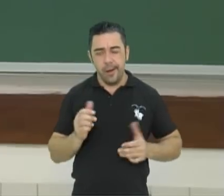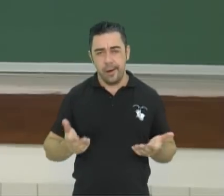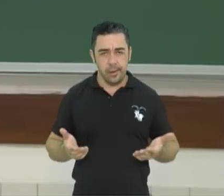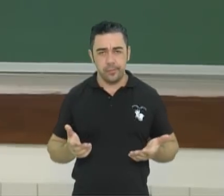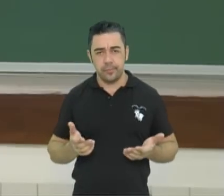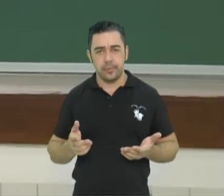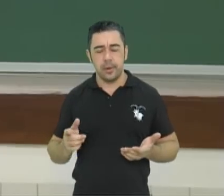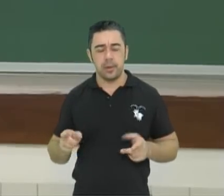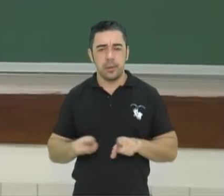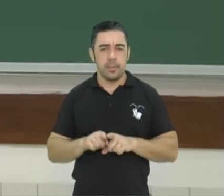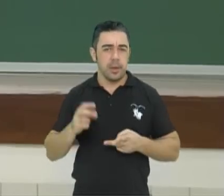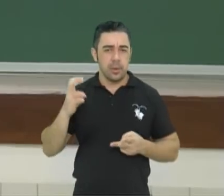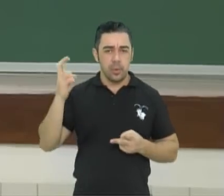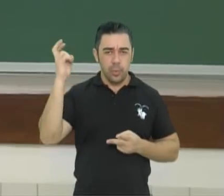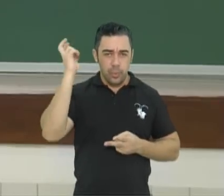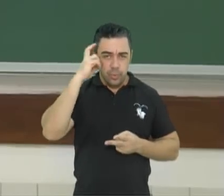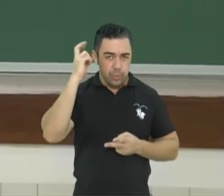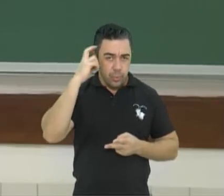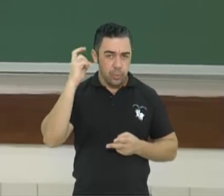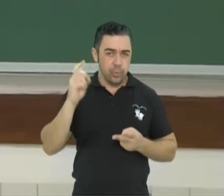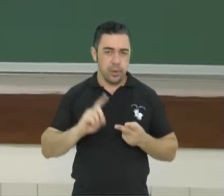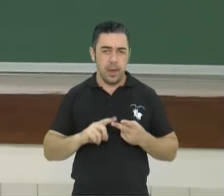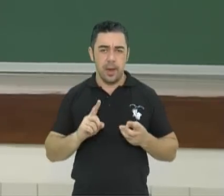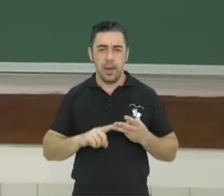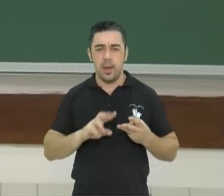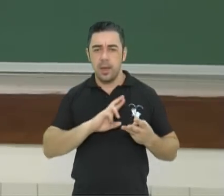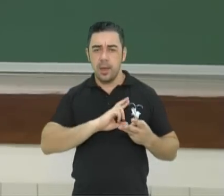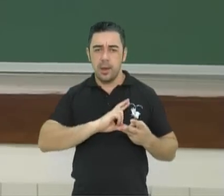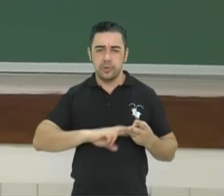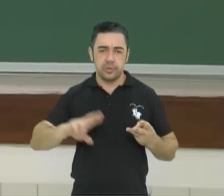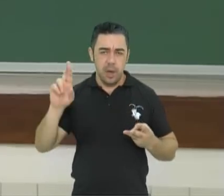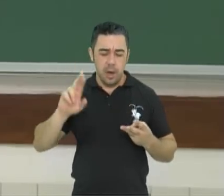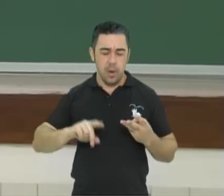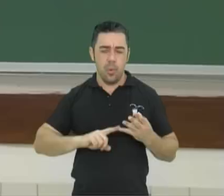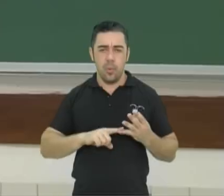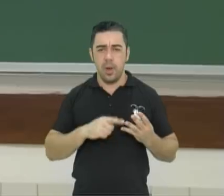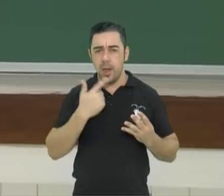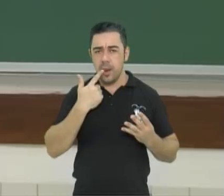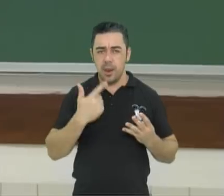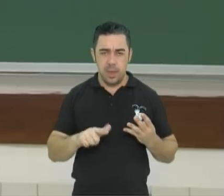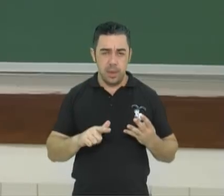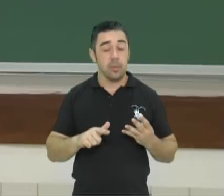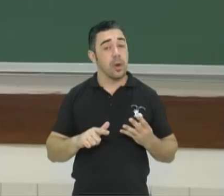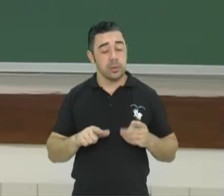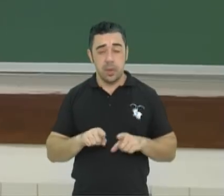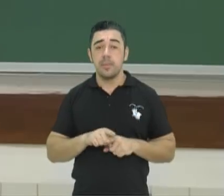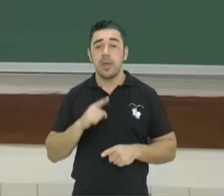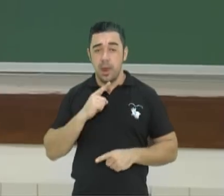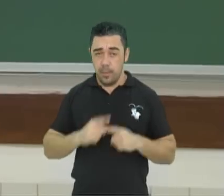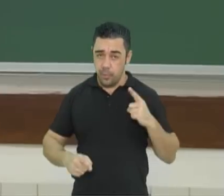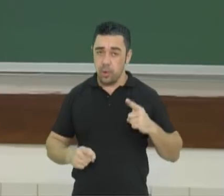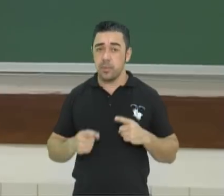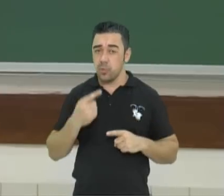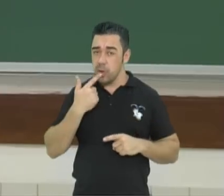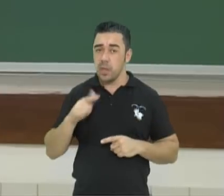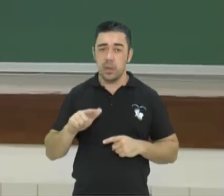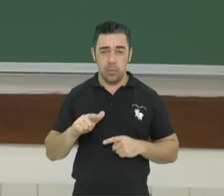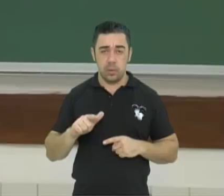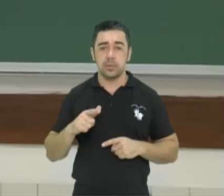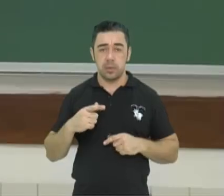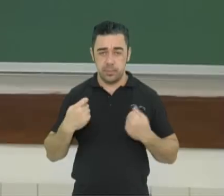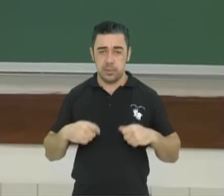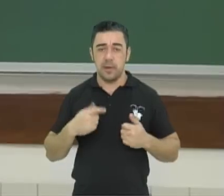a sua cultura, né, a sua religiosidade, o seu idioma, muitas vezes, inclusive, proibidos pelos donos de escravos aqui no